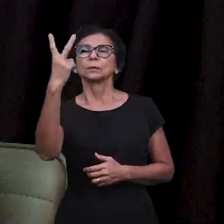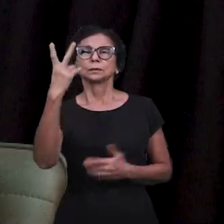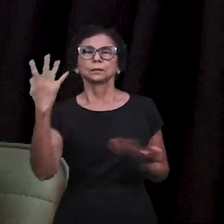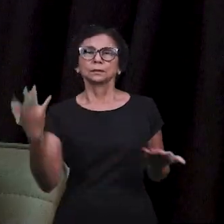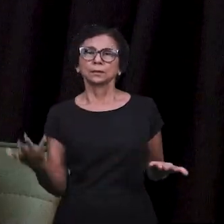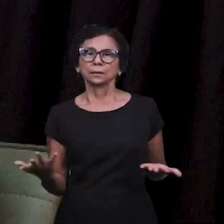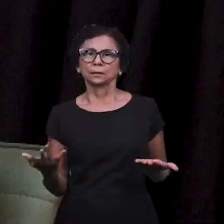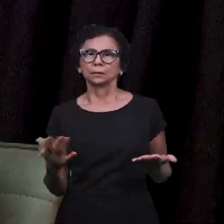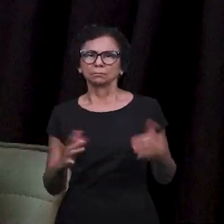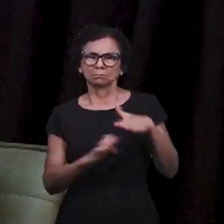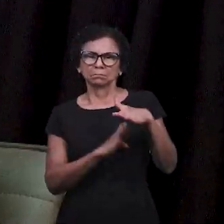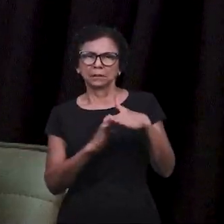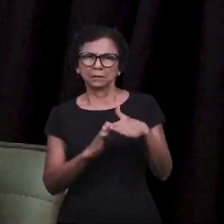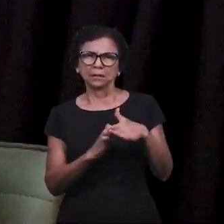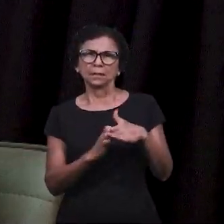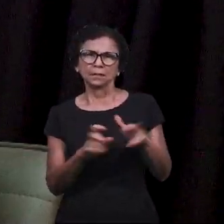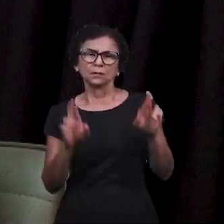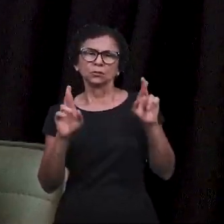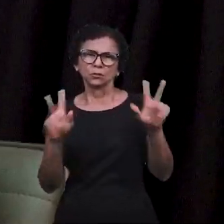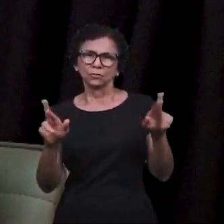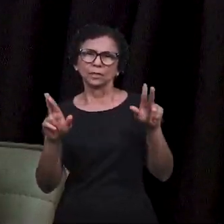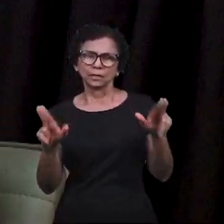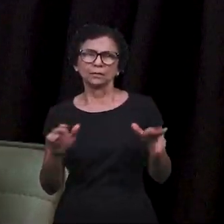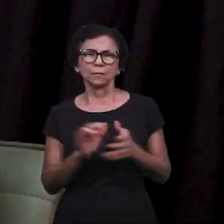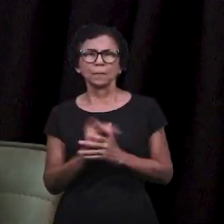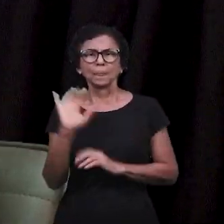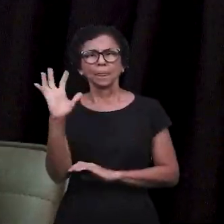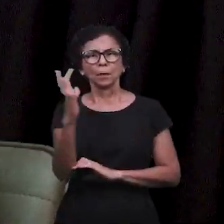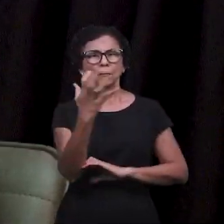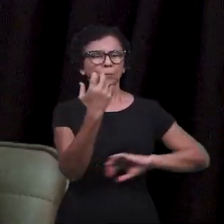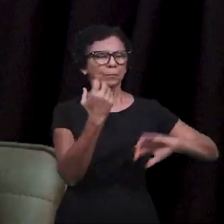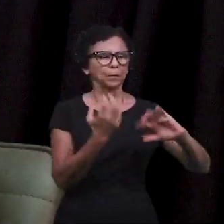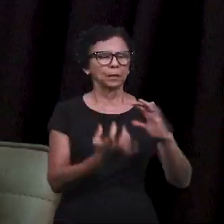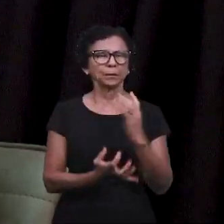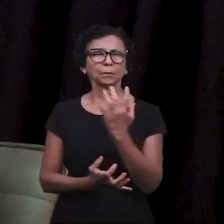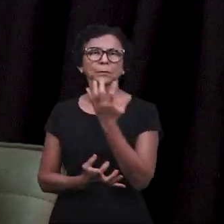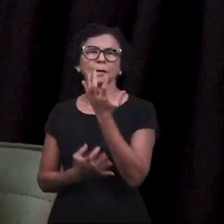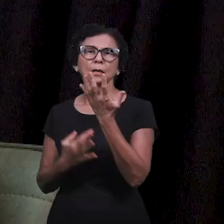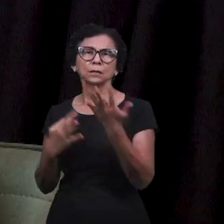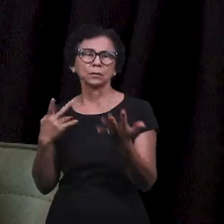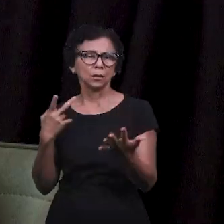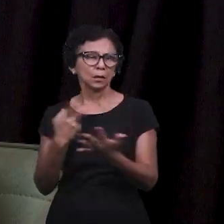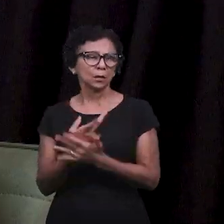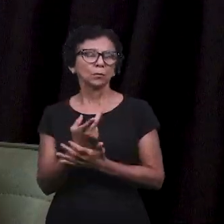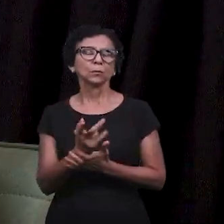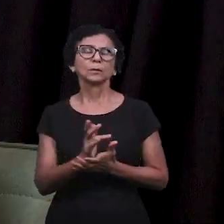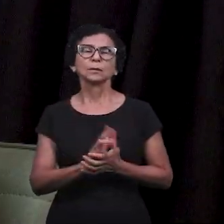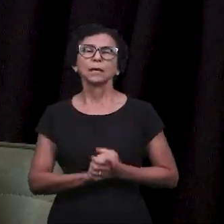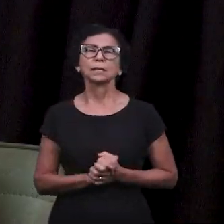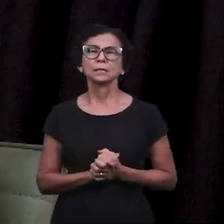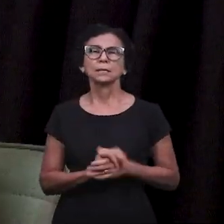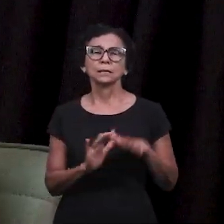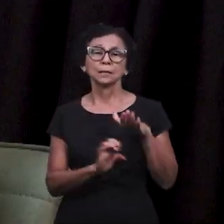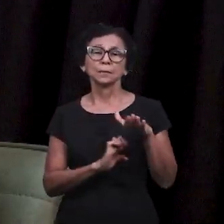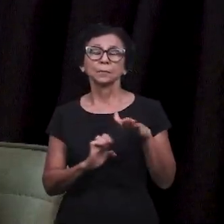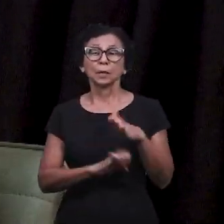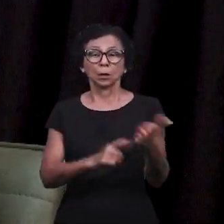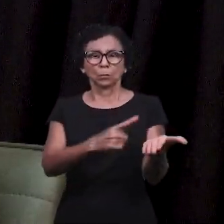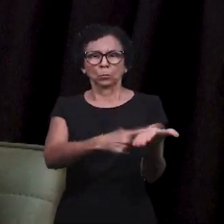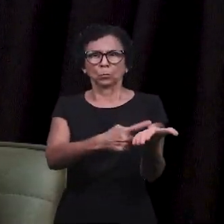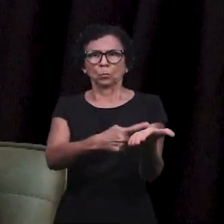quer diferenciais. No meio ambiente, por exemplo, na área ambiental, a gente tem casos hoje de greenwashing, que a gente chama, né? Empresas que dizem que estão comprometidas